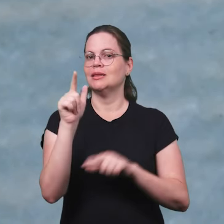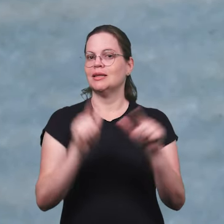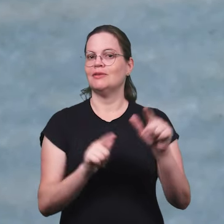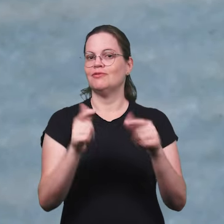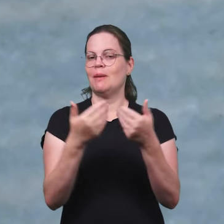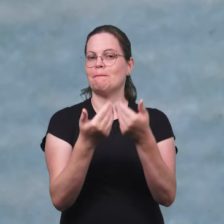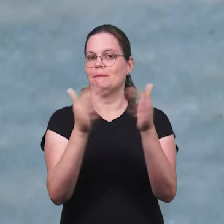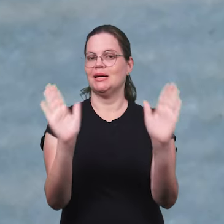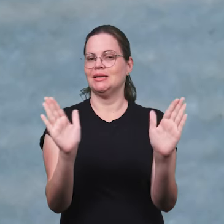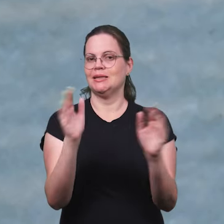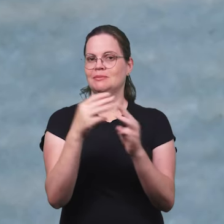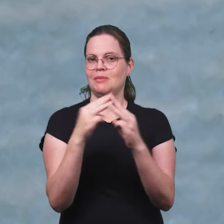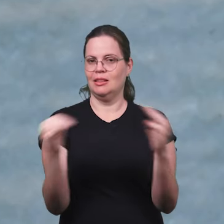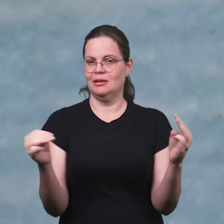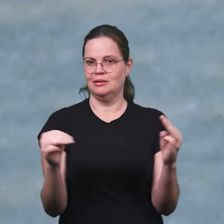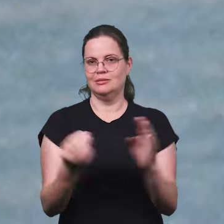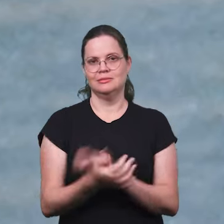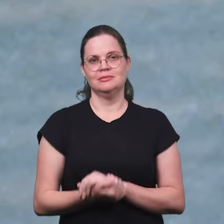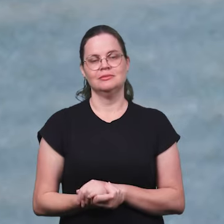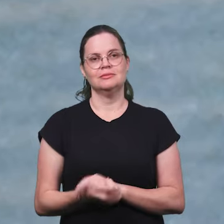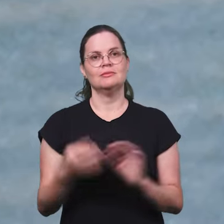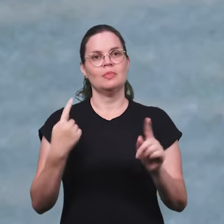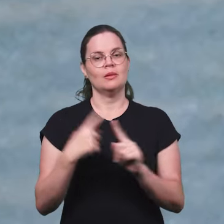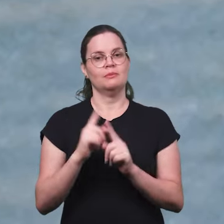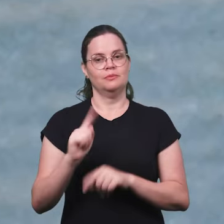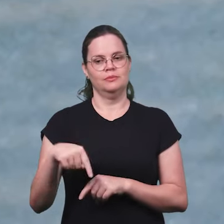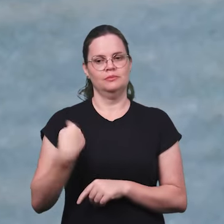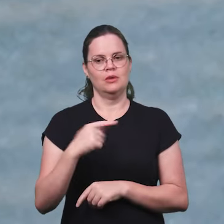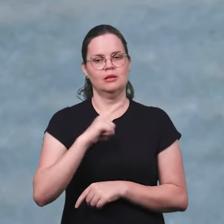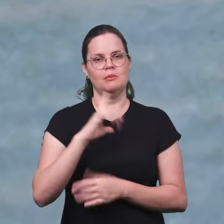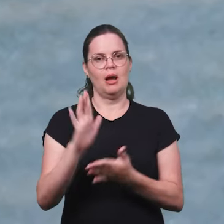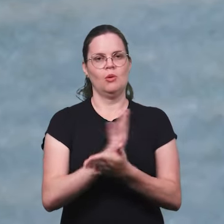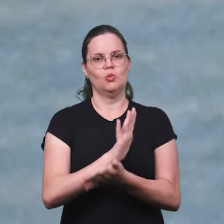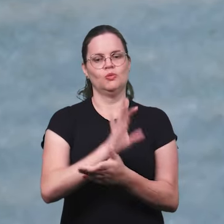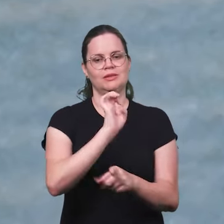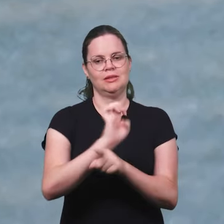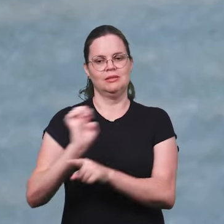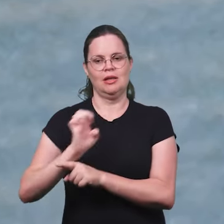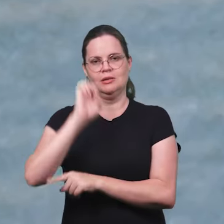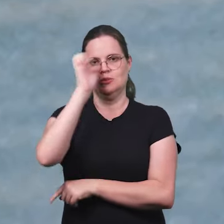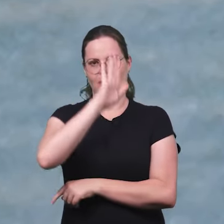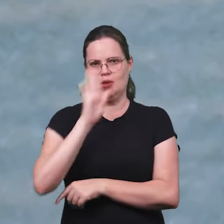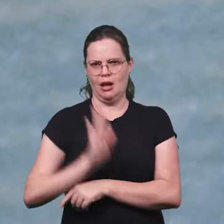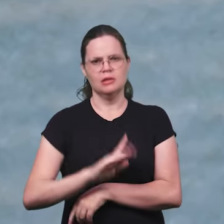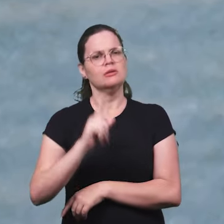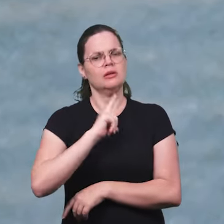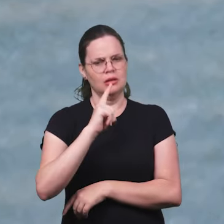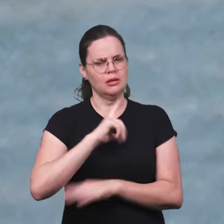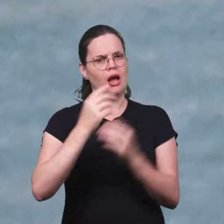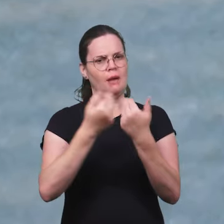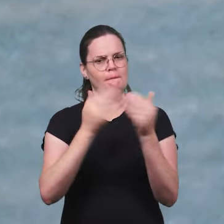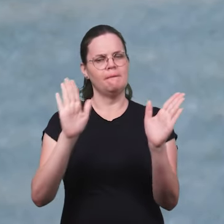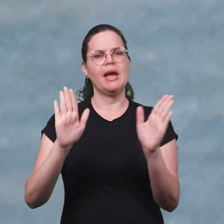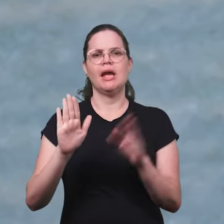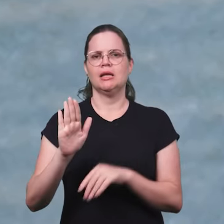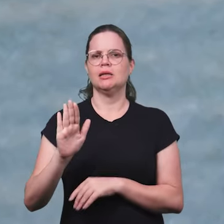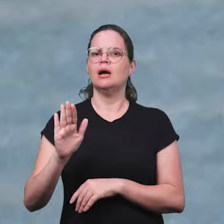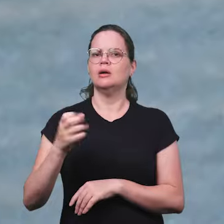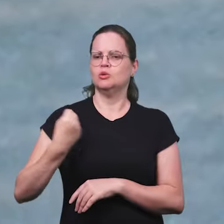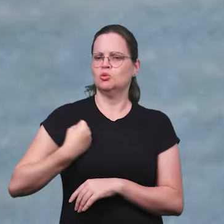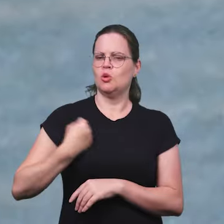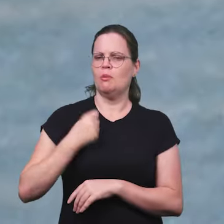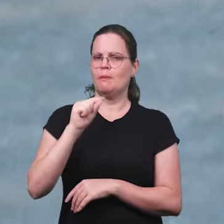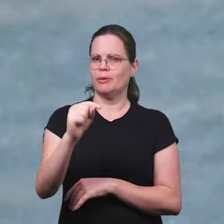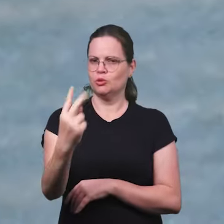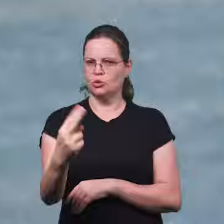aberta, né, porque nós temos alguns estados do Brasil, algumas capitais que já transmitem no canal Ponto 2 aberto. Procure saber na sua cidade